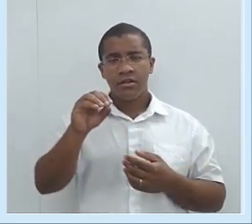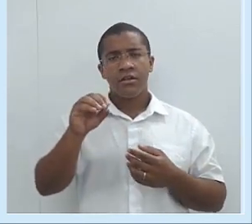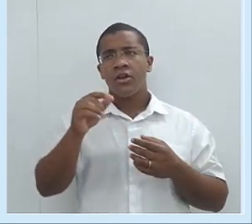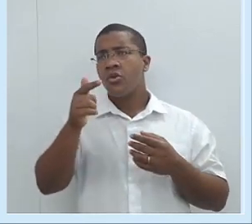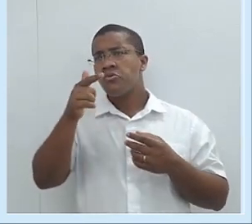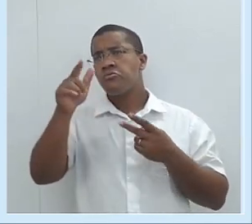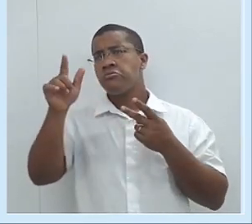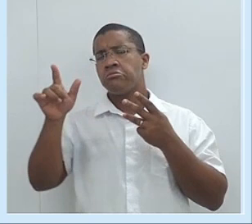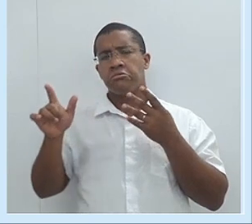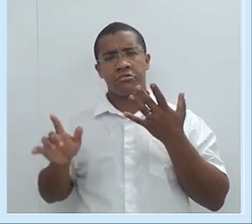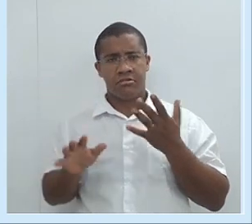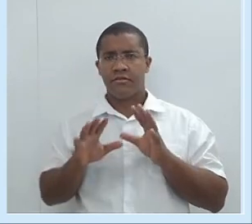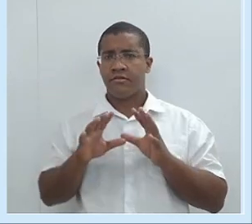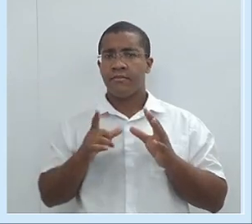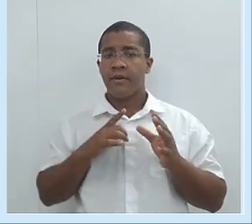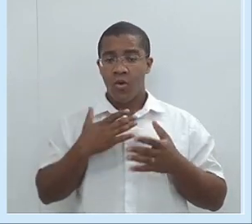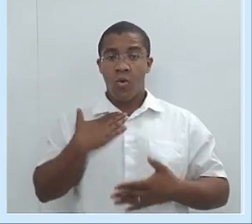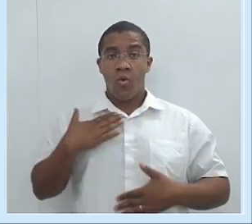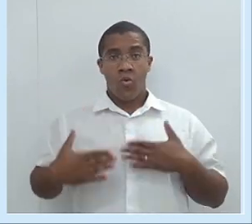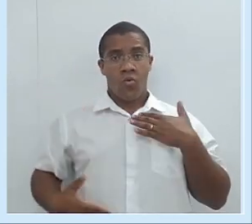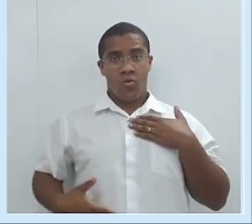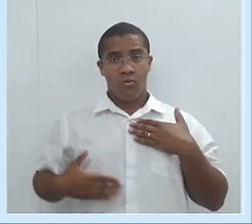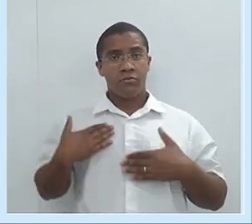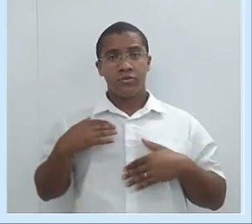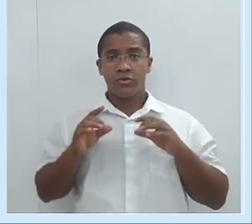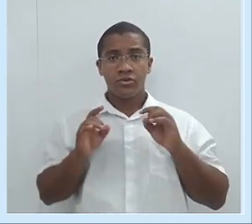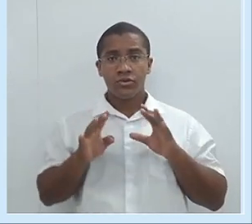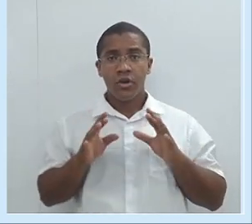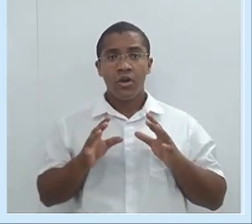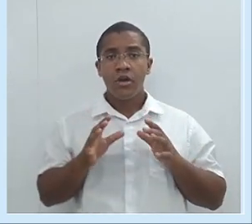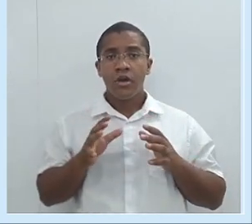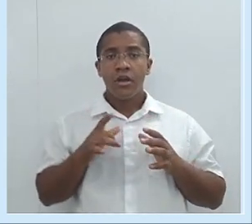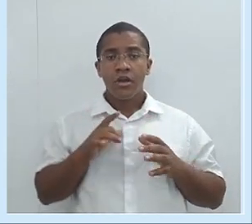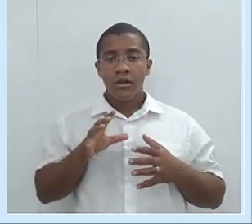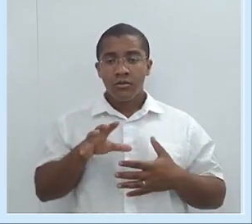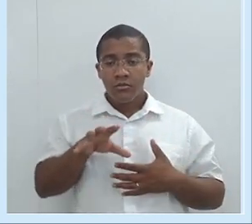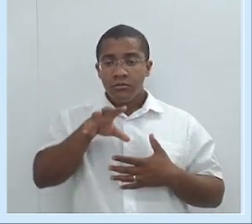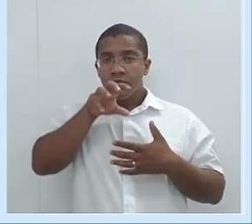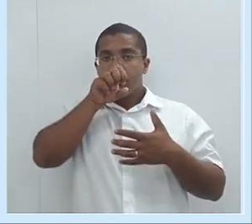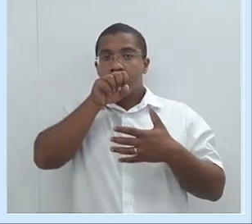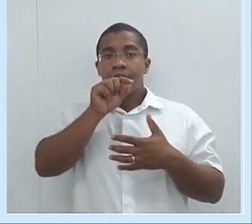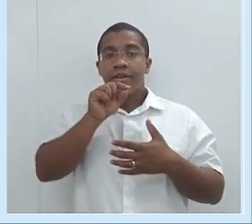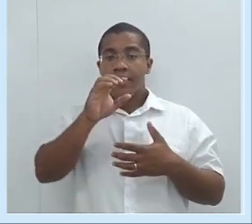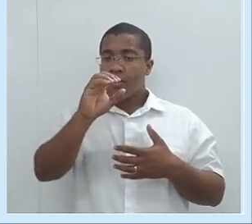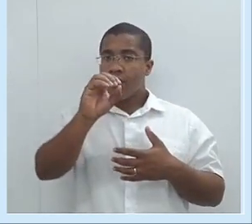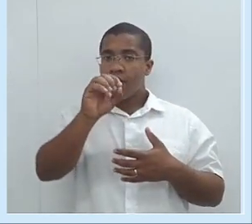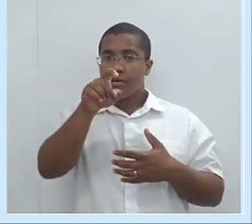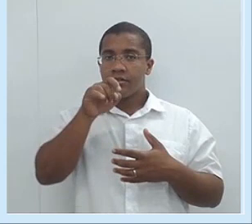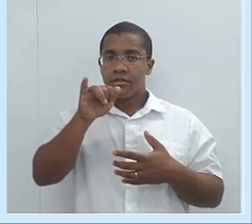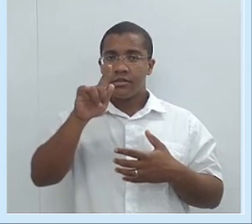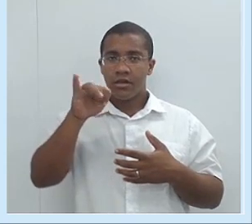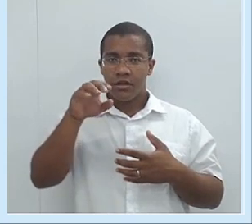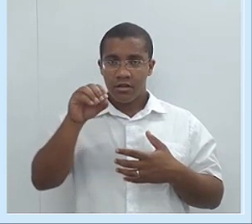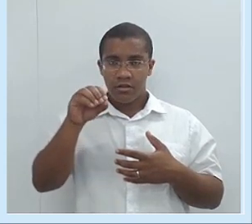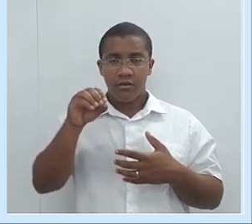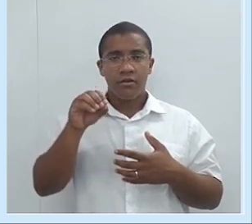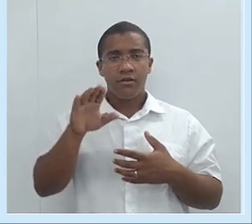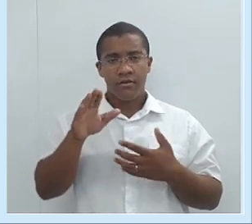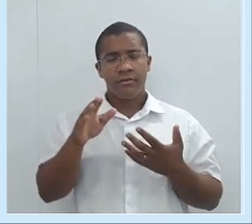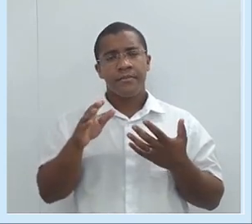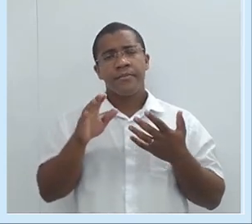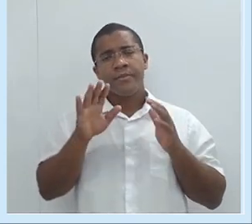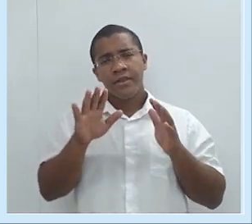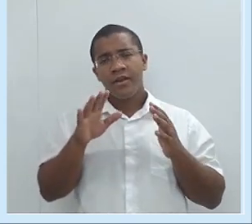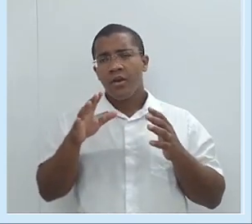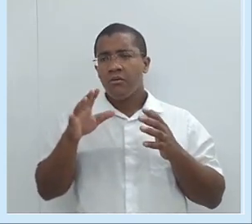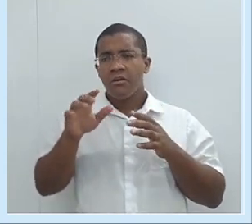são gases raros. E o nosso corpo, na realidade, ele vai absorver mais o oxigênio e o gás carbônico. Os